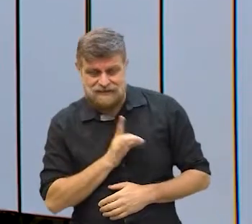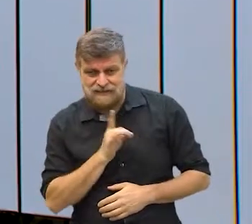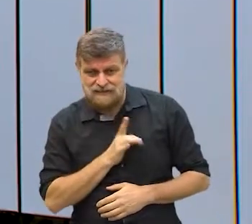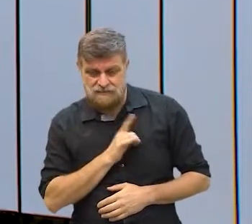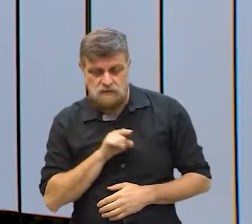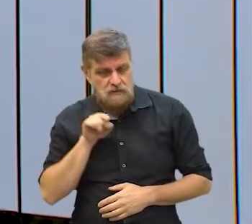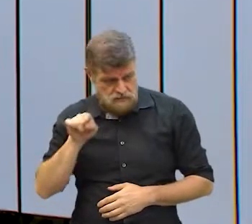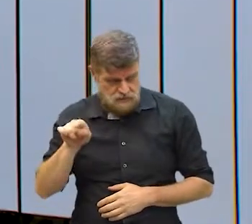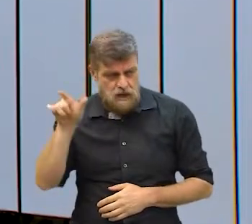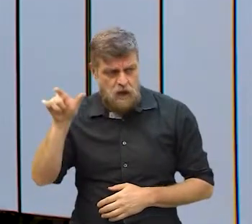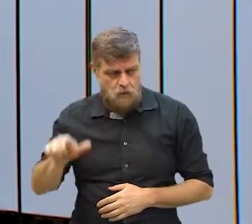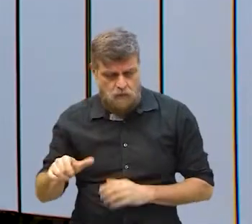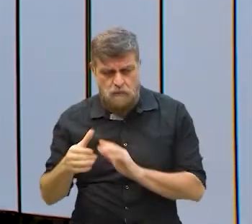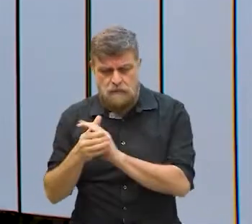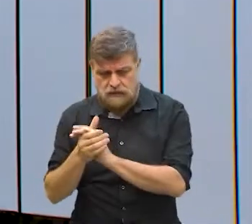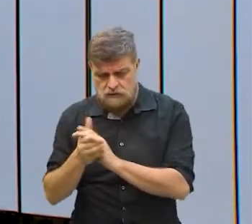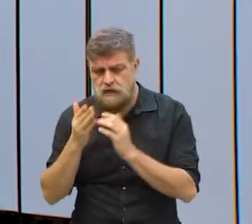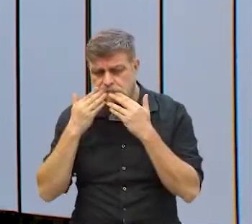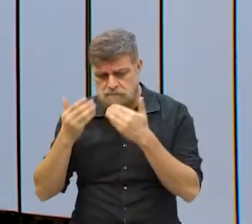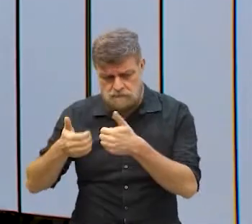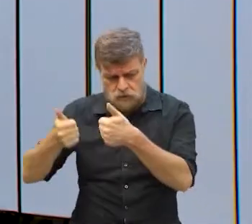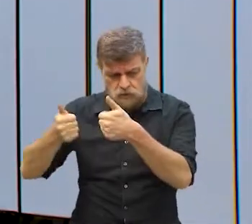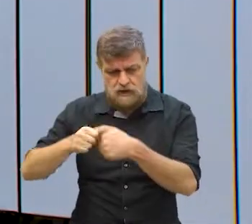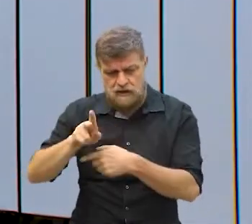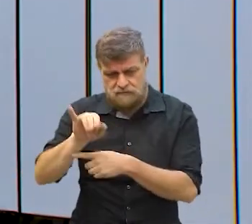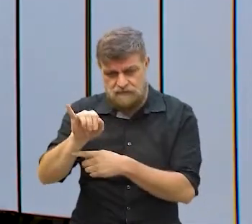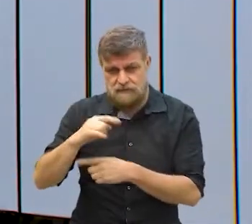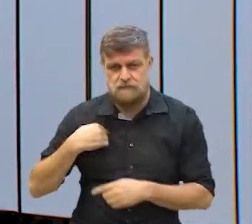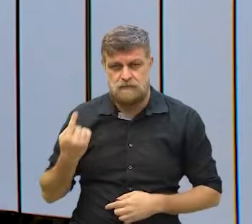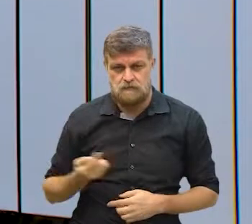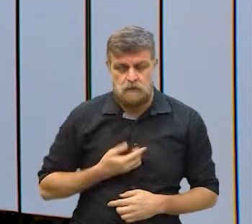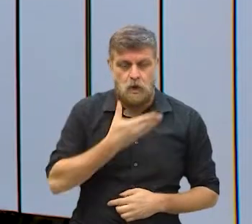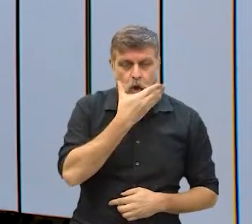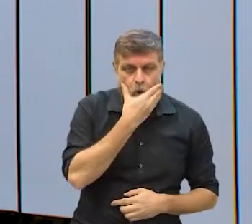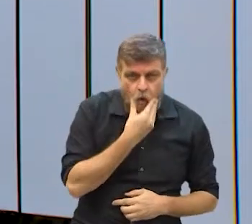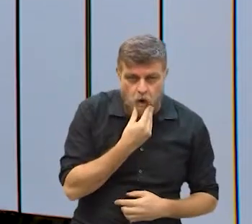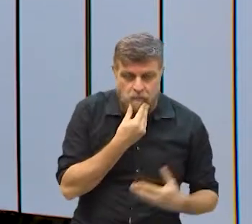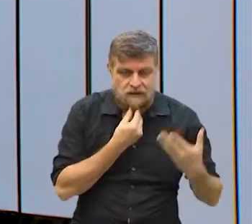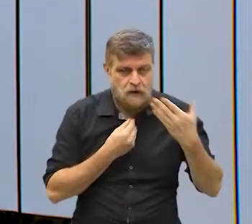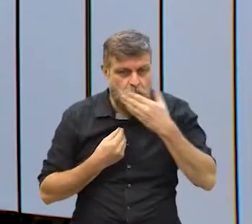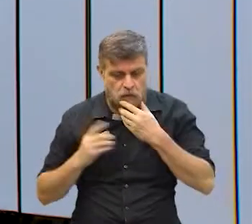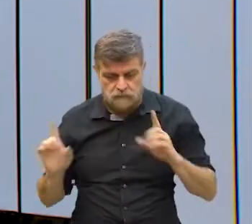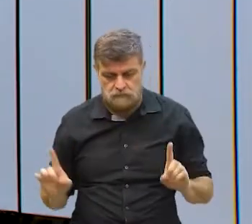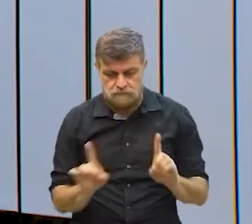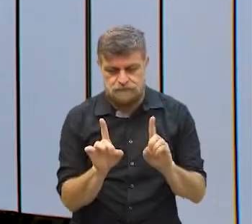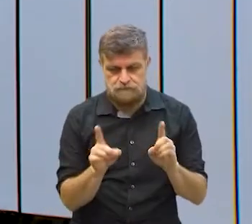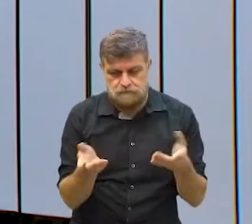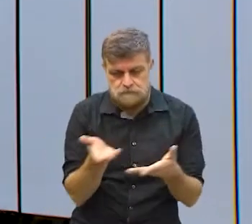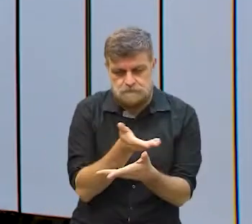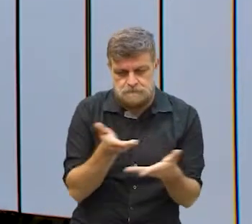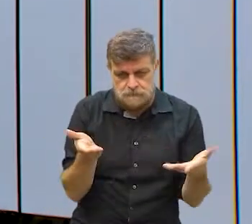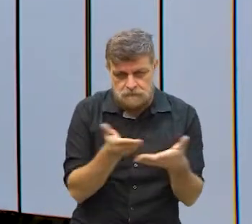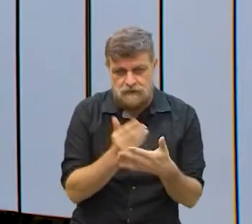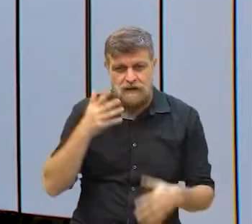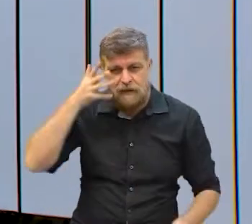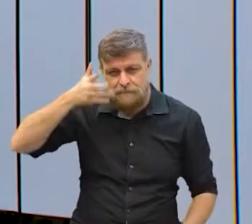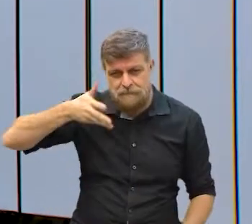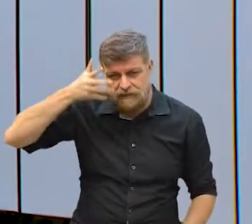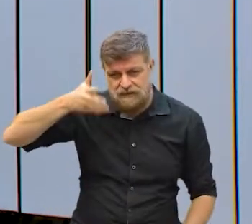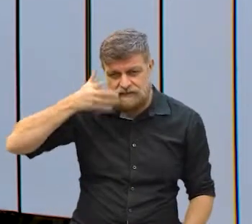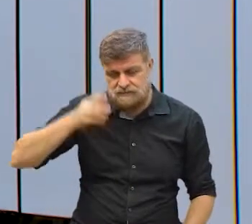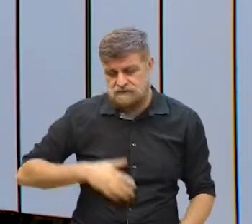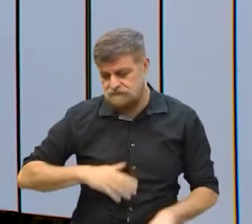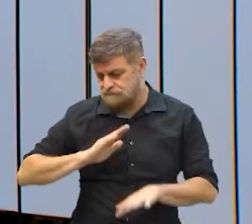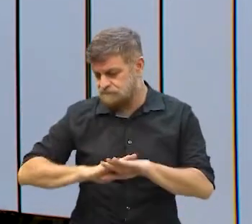tem que fazer essa conscientização do homem trazendo para o nosso lado, e tem que ser homem com homem. A mulher ajuda, mas é homem com homem para poder ajudar. Fazer